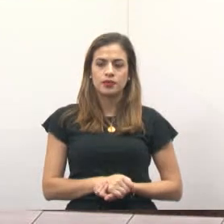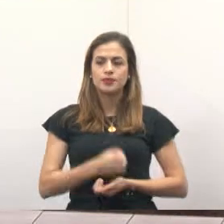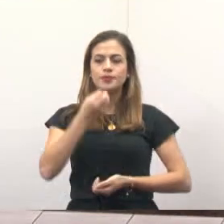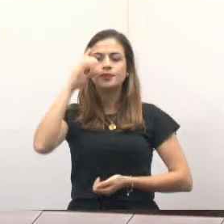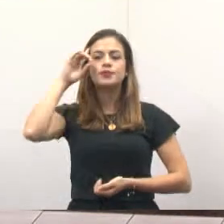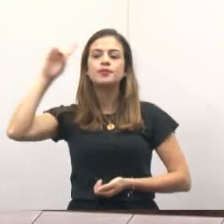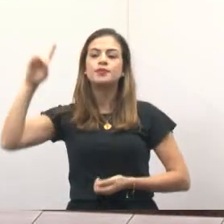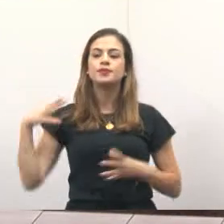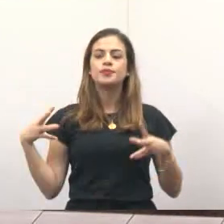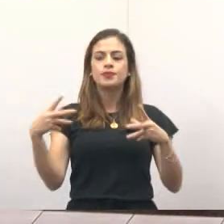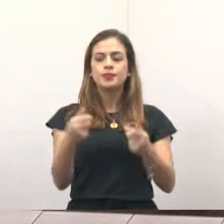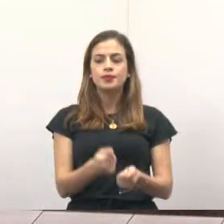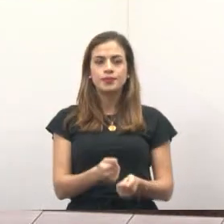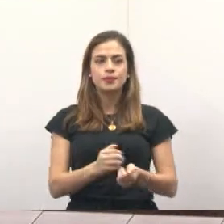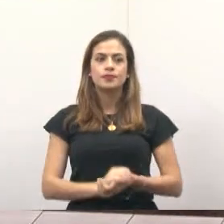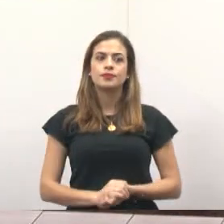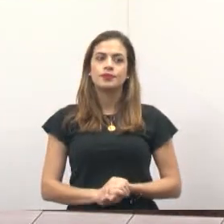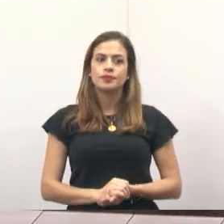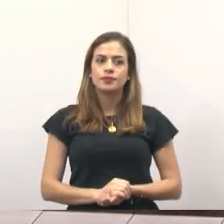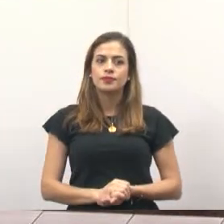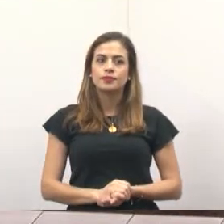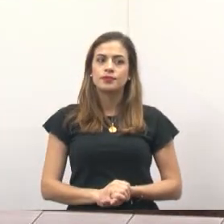Bom dia a todos.